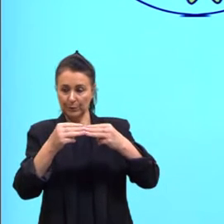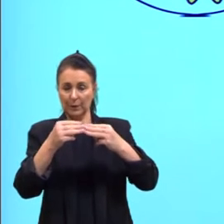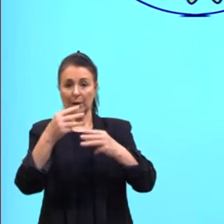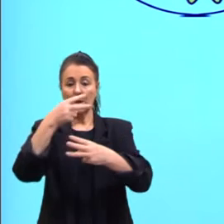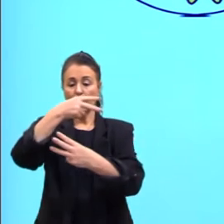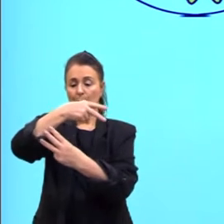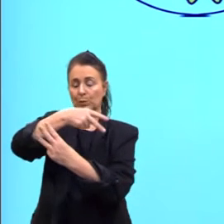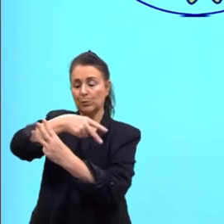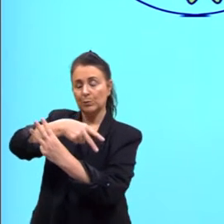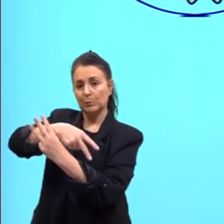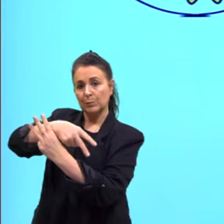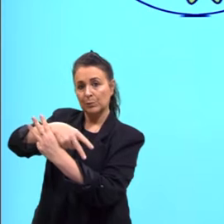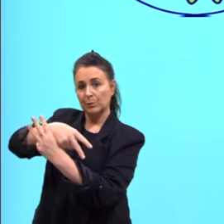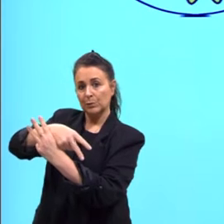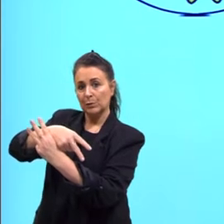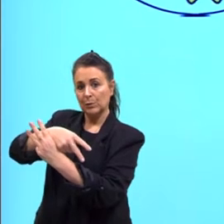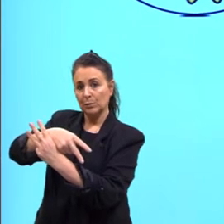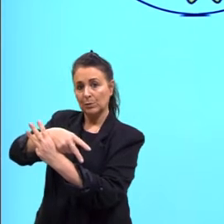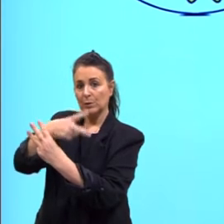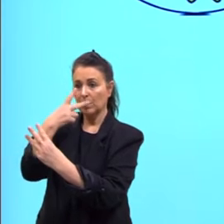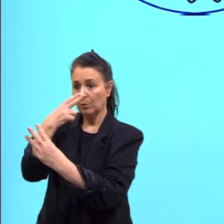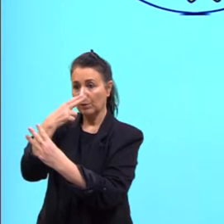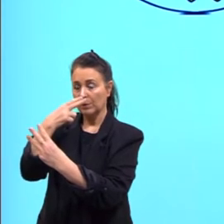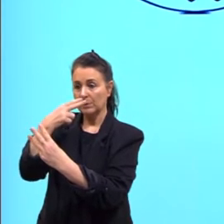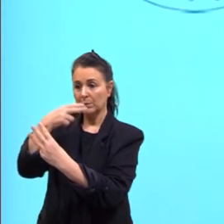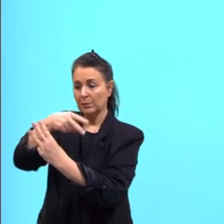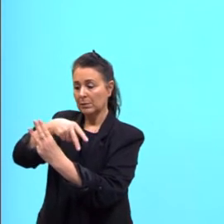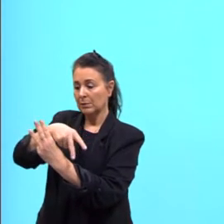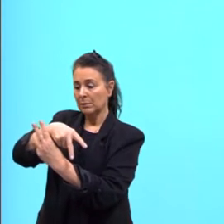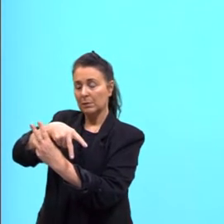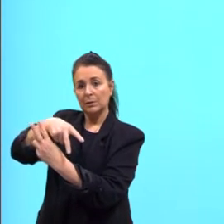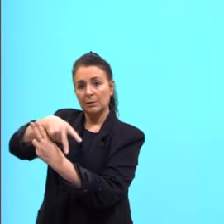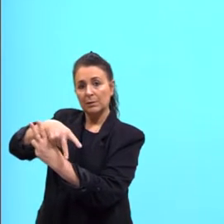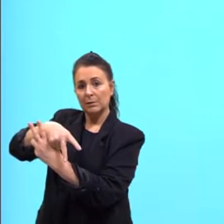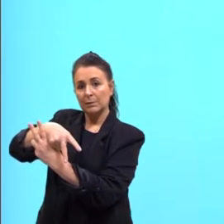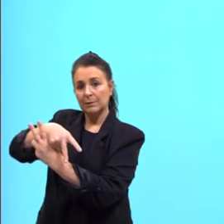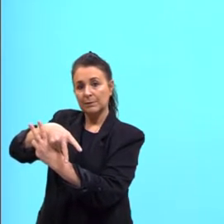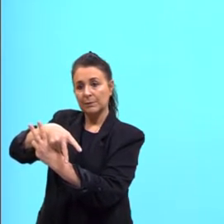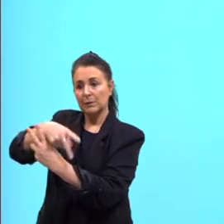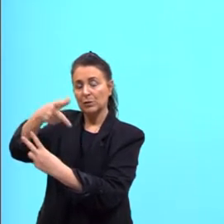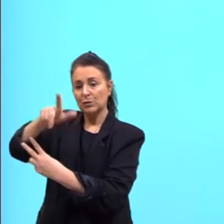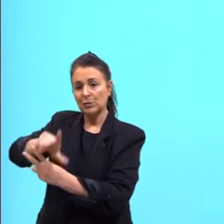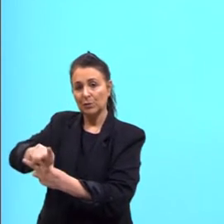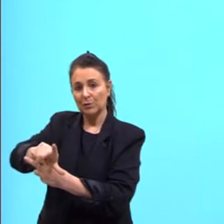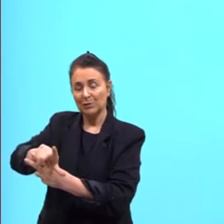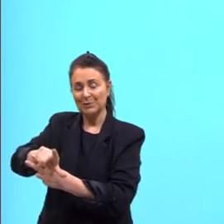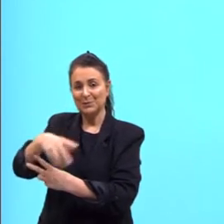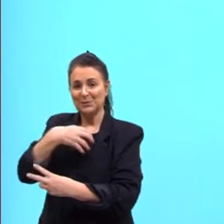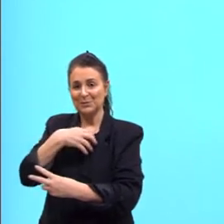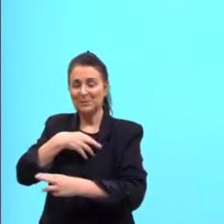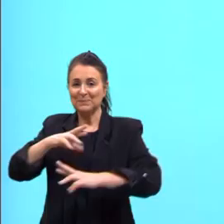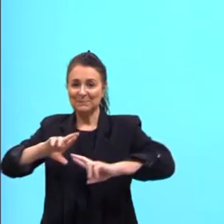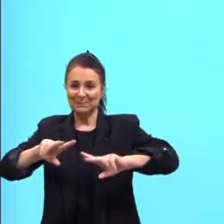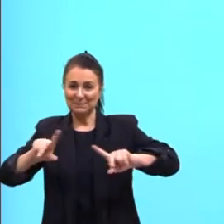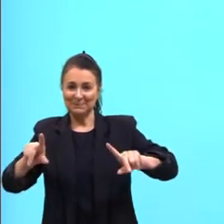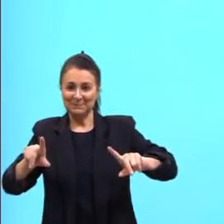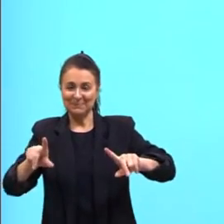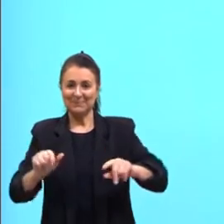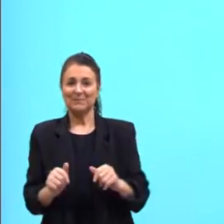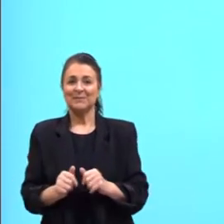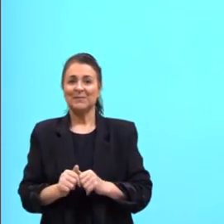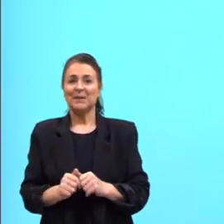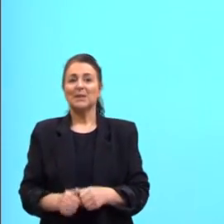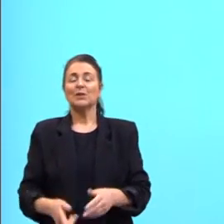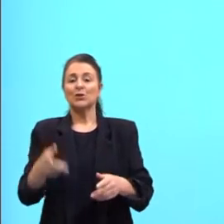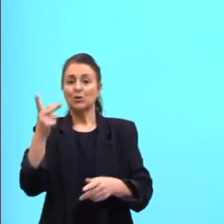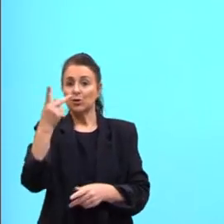dos dos cromossomos semelhantes né Oi de novo de outra forma a